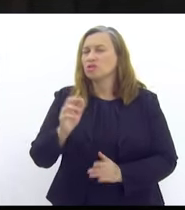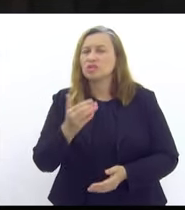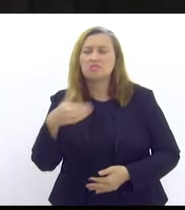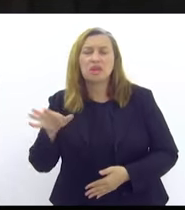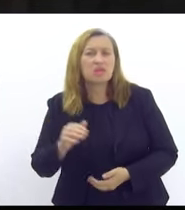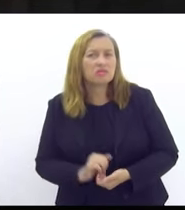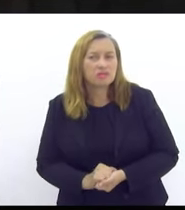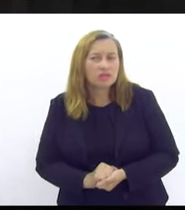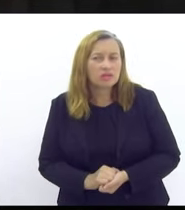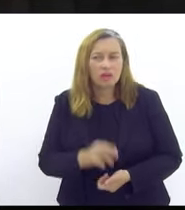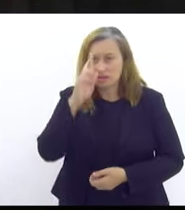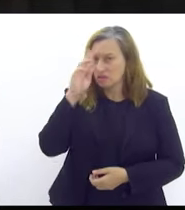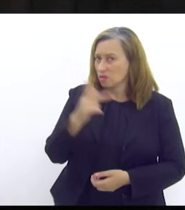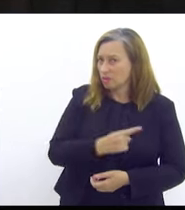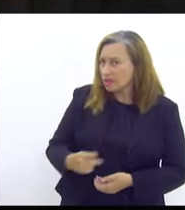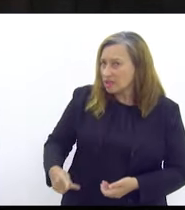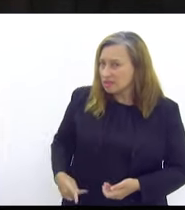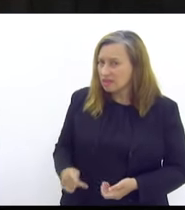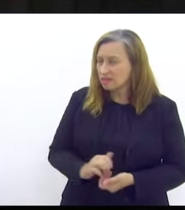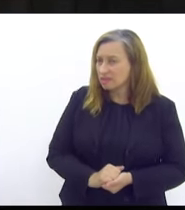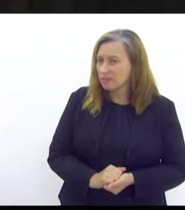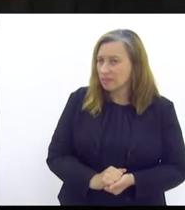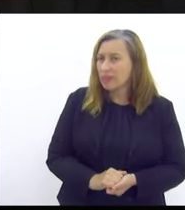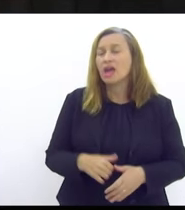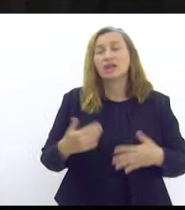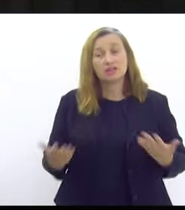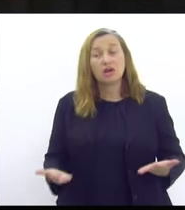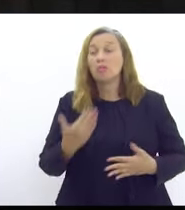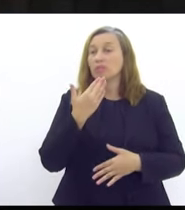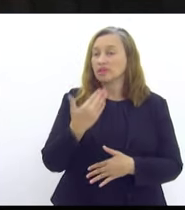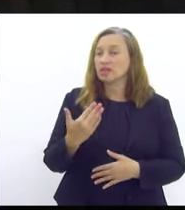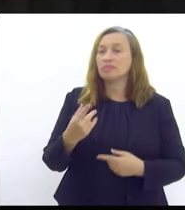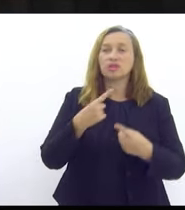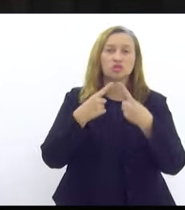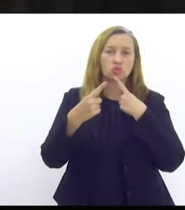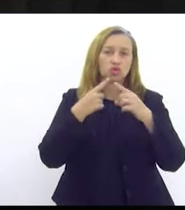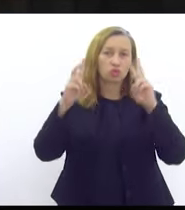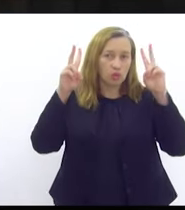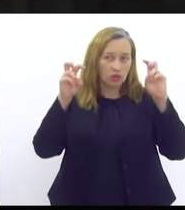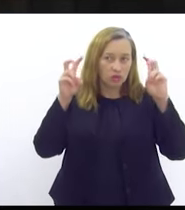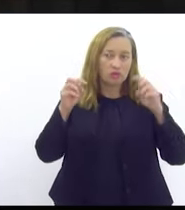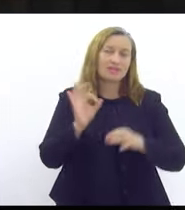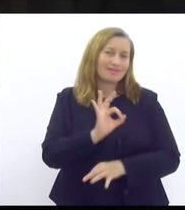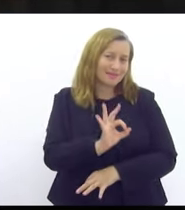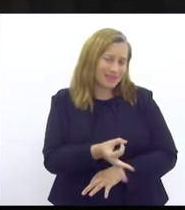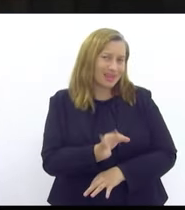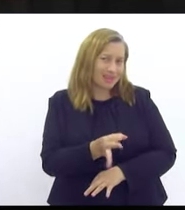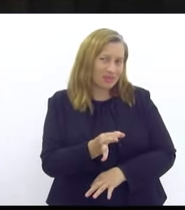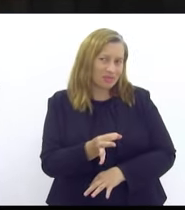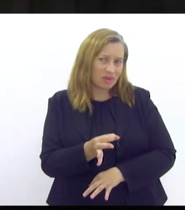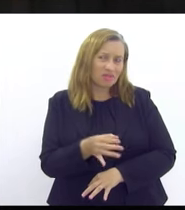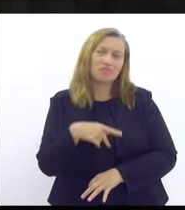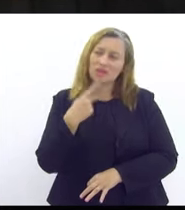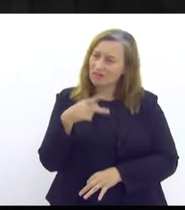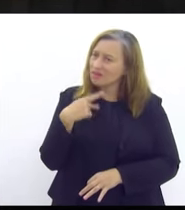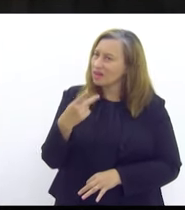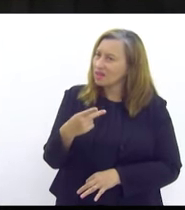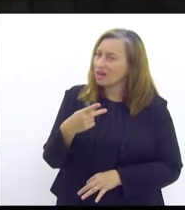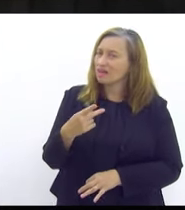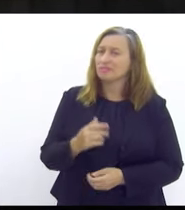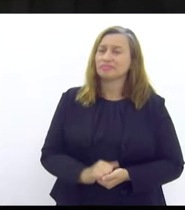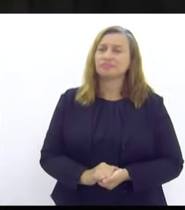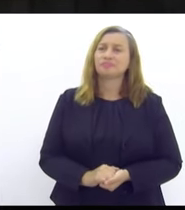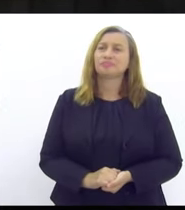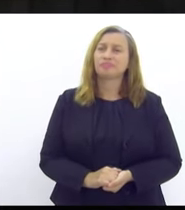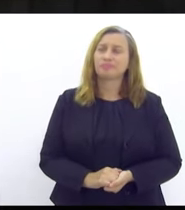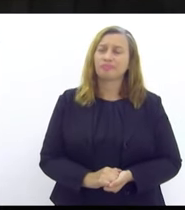meio, senhora presidente? Então, pedi para discutir a matéria exatamente para reafirmar o seguinte: